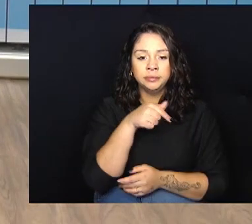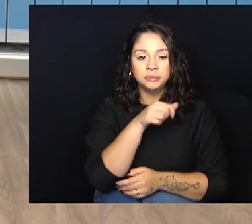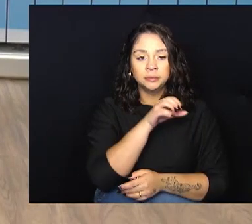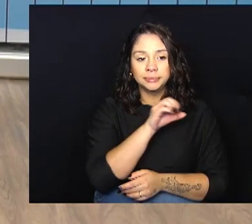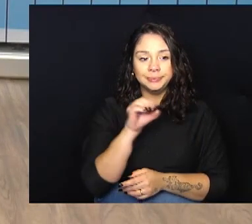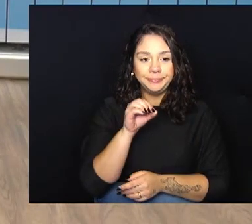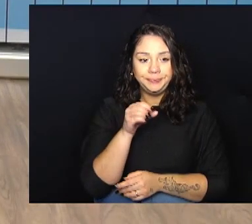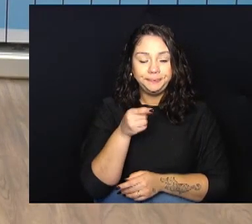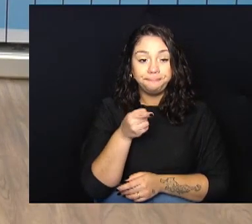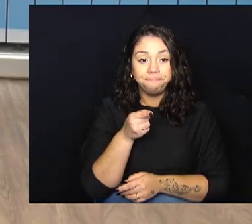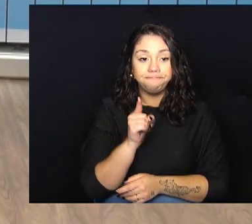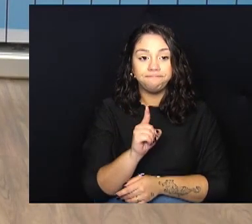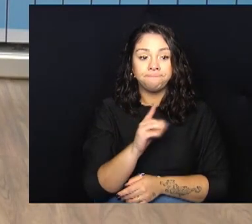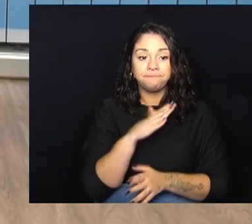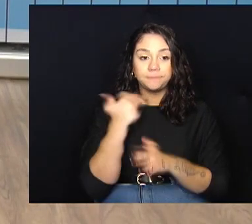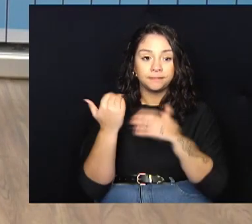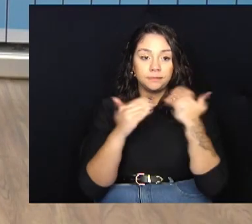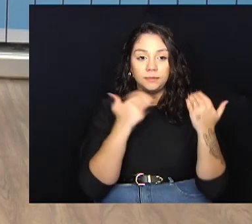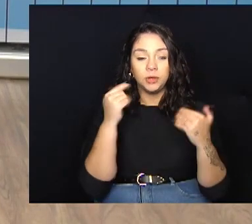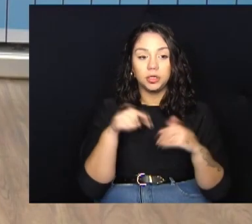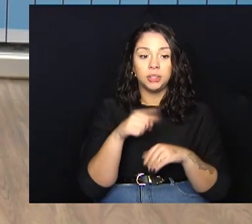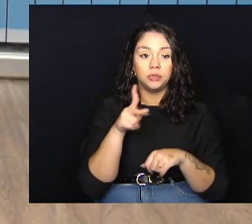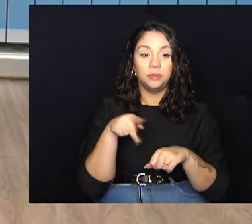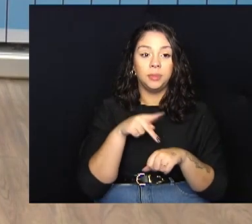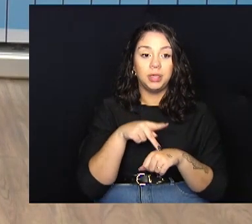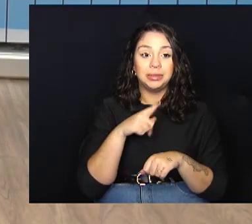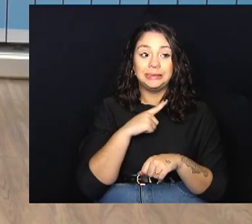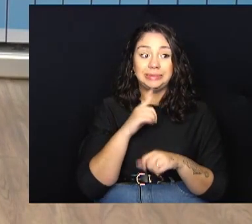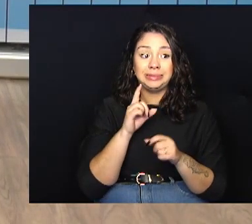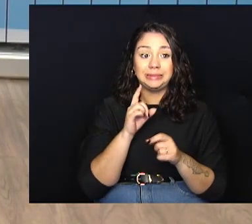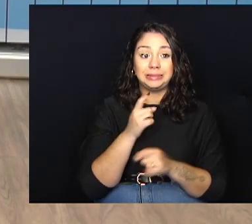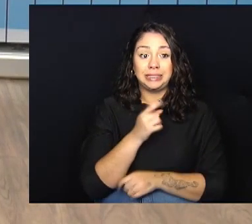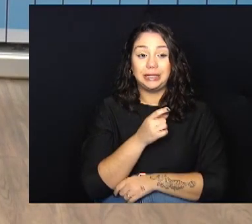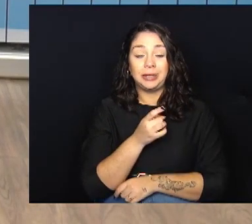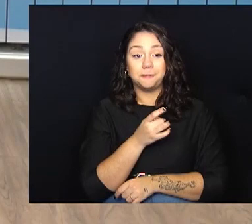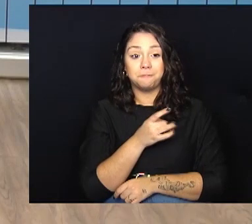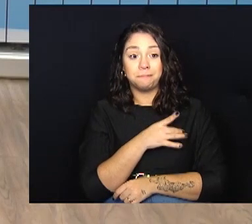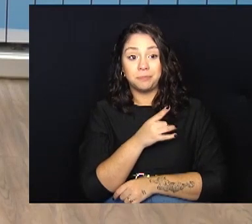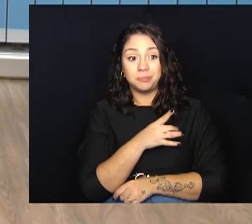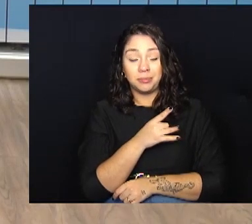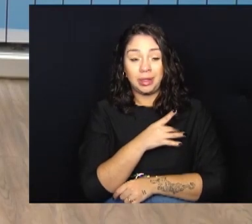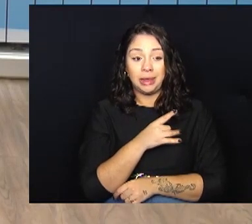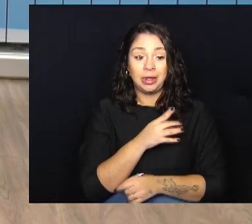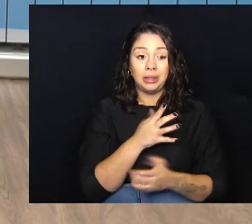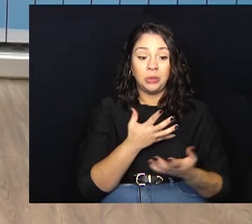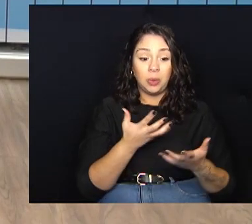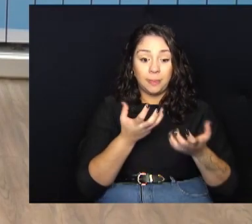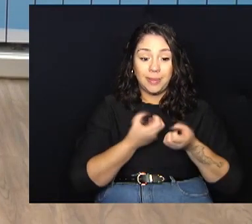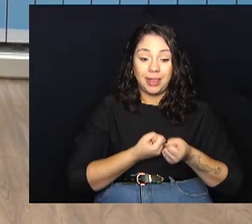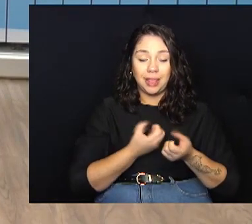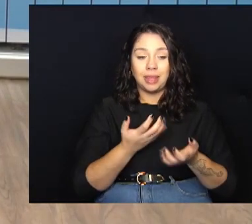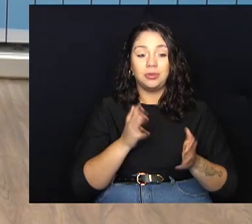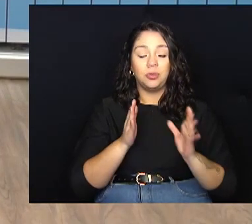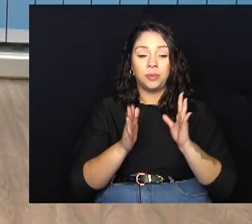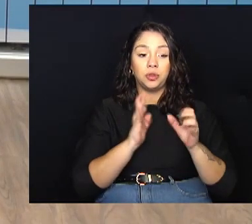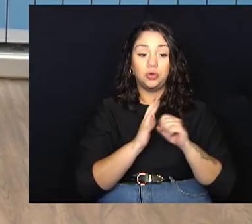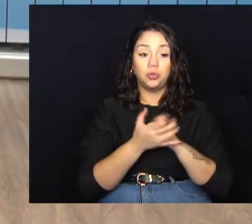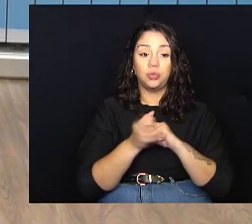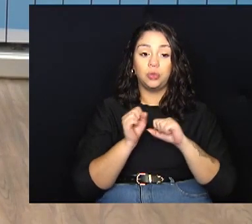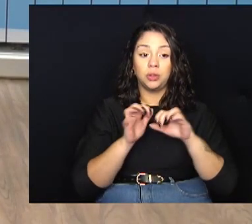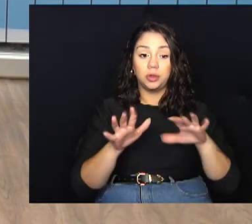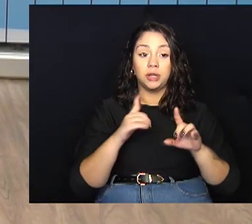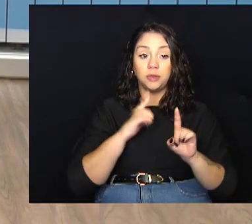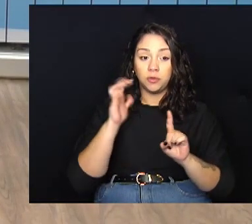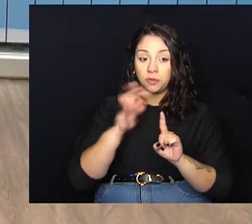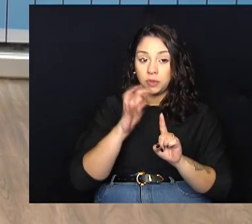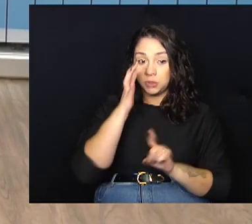mil mortes aqui no nosso país tinha medo de contágio este período da pandemia da covid-19 trouxe interferência